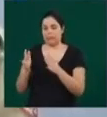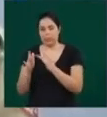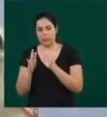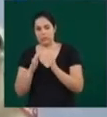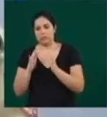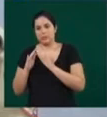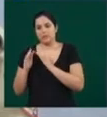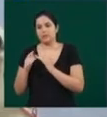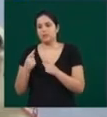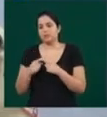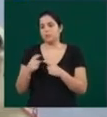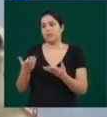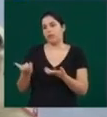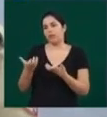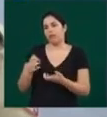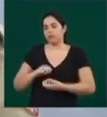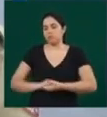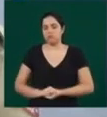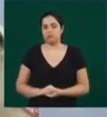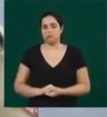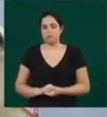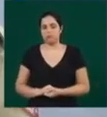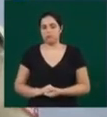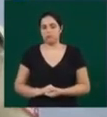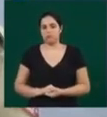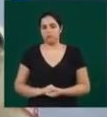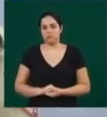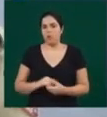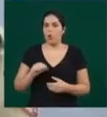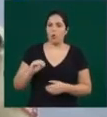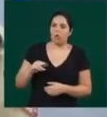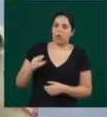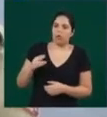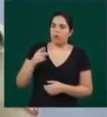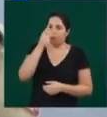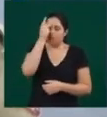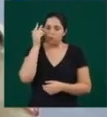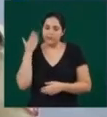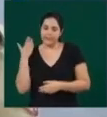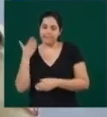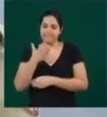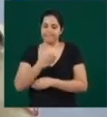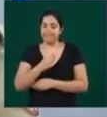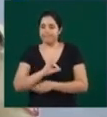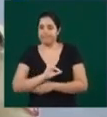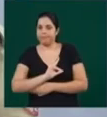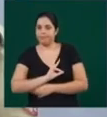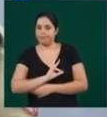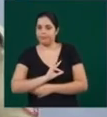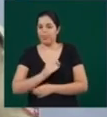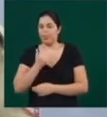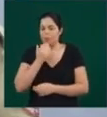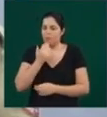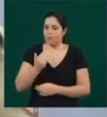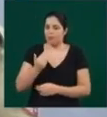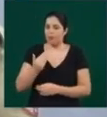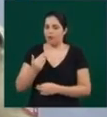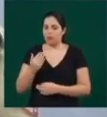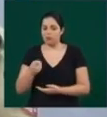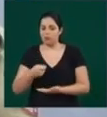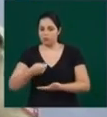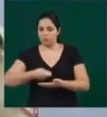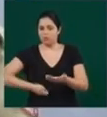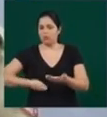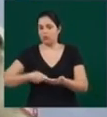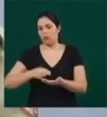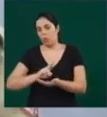se eles querem implantar a rede de segurança. Ou, se não, o pessoal desloca até uma companhia, pede a implantação, eles deixam o nome, endereço e